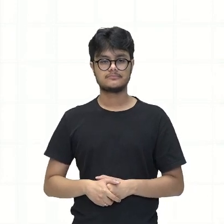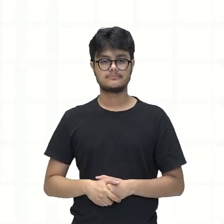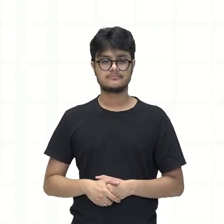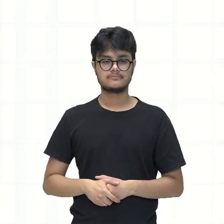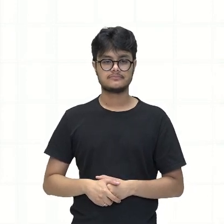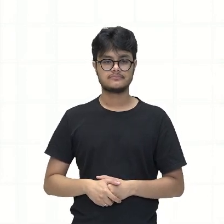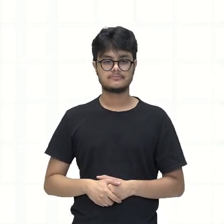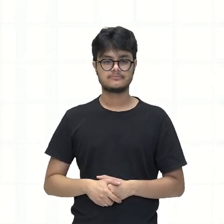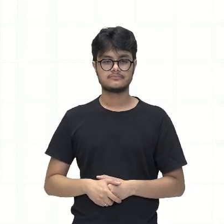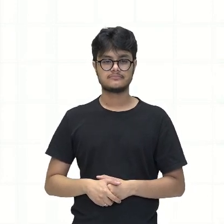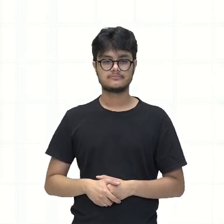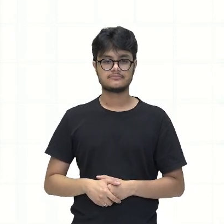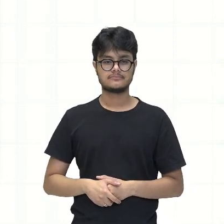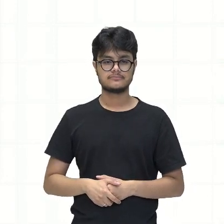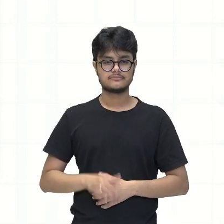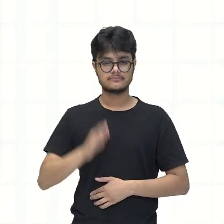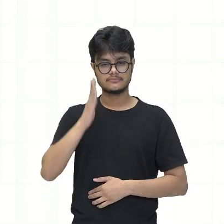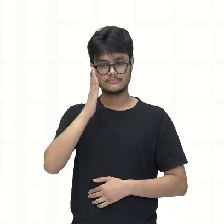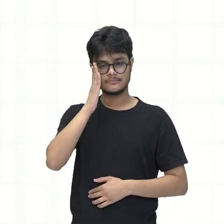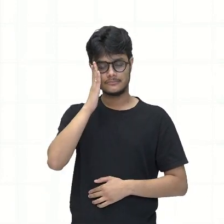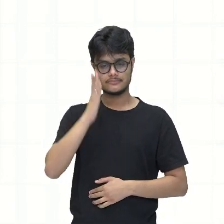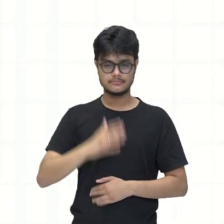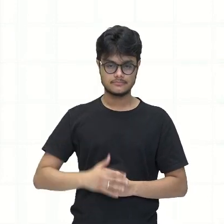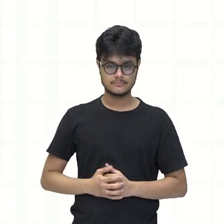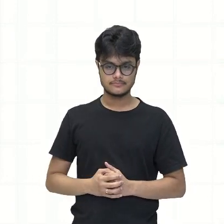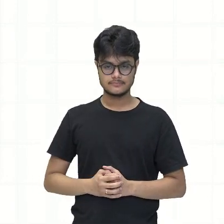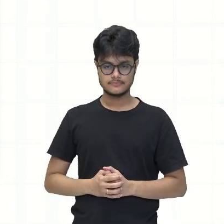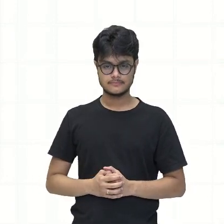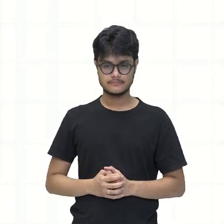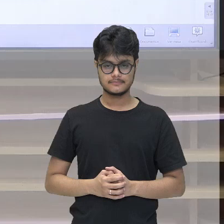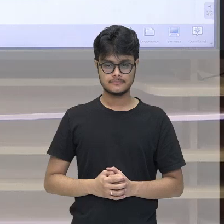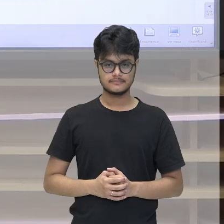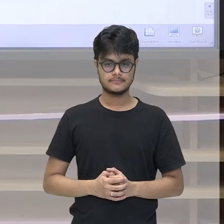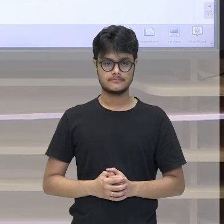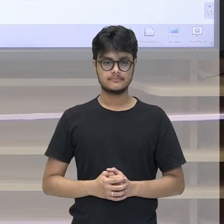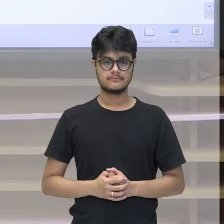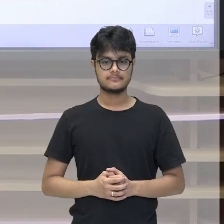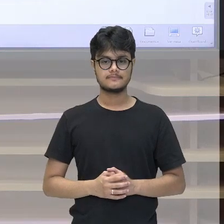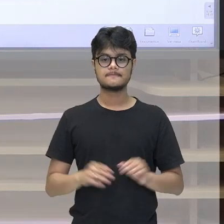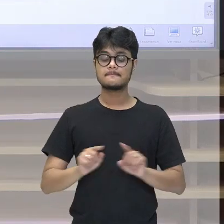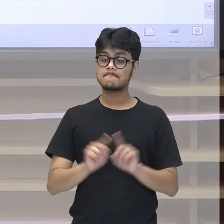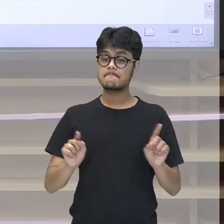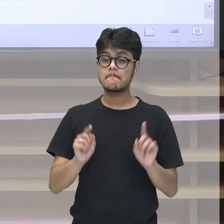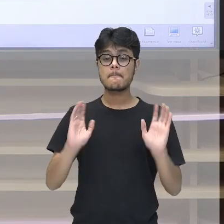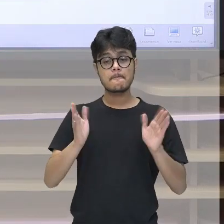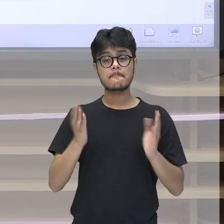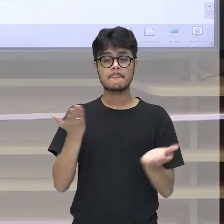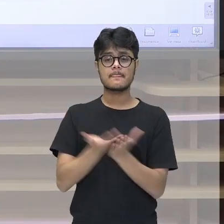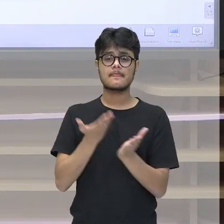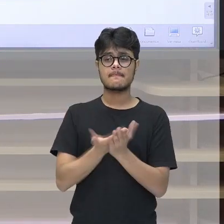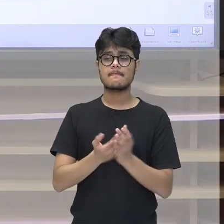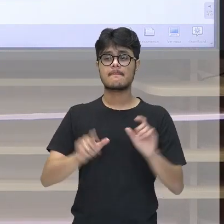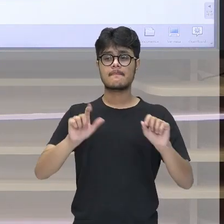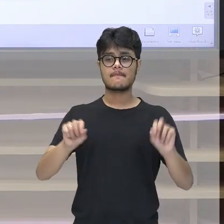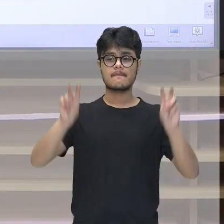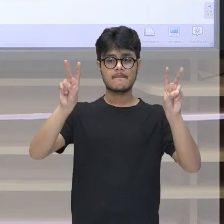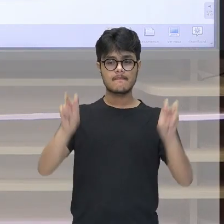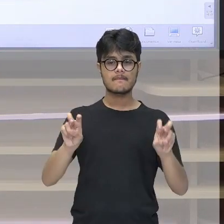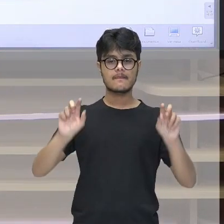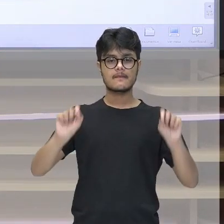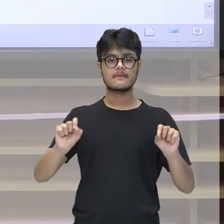sensação térmica. Nas nossas aulas, nós também falamos